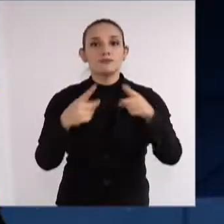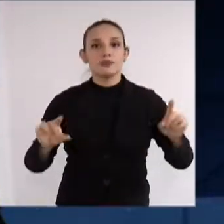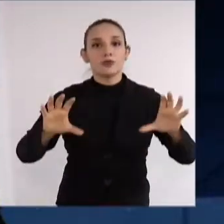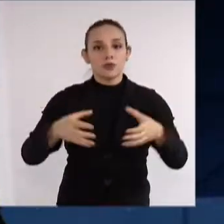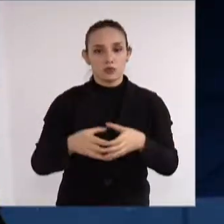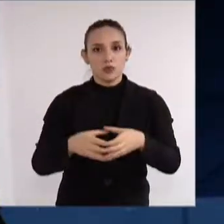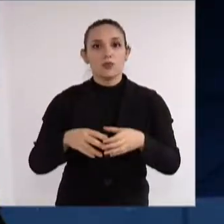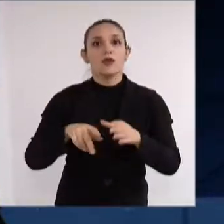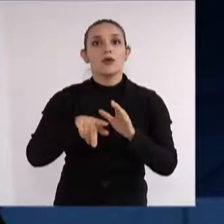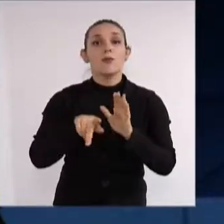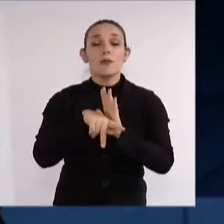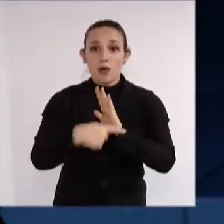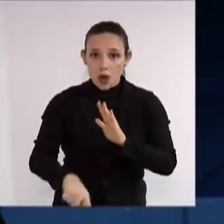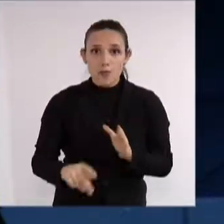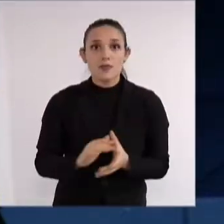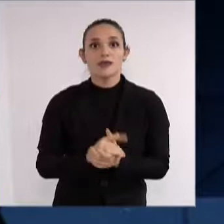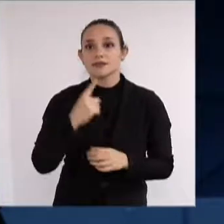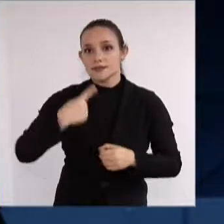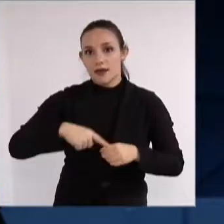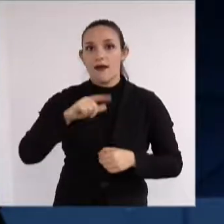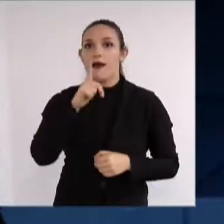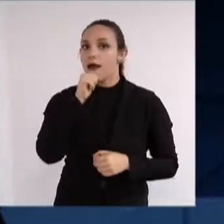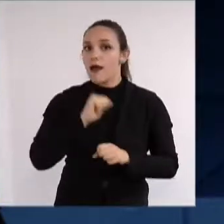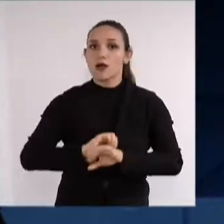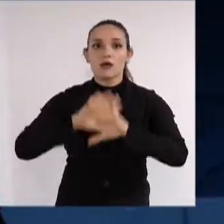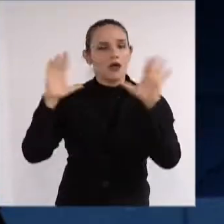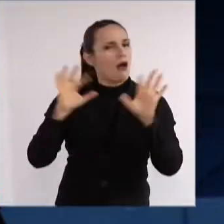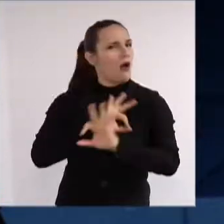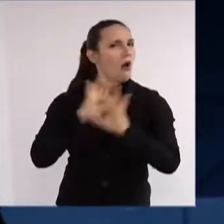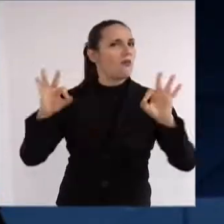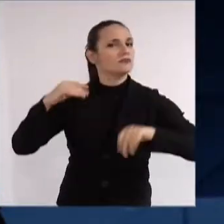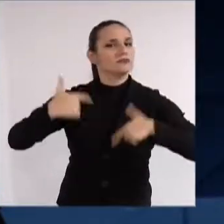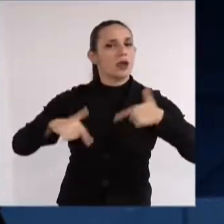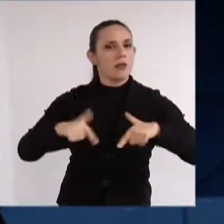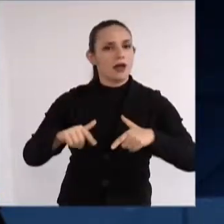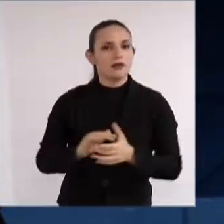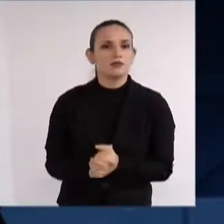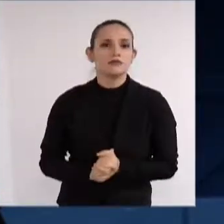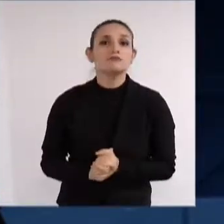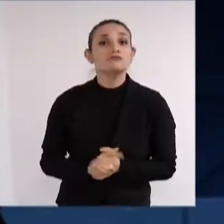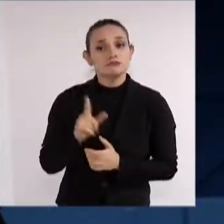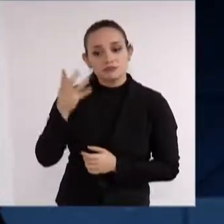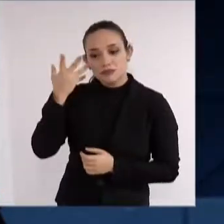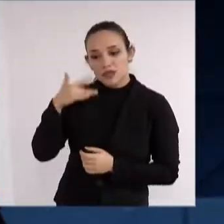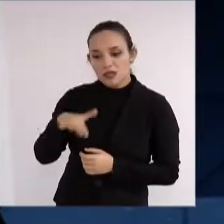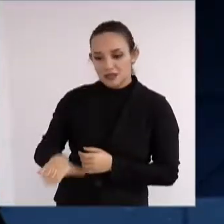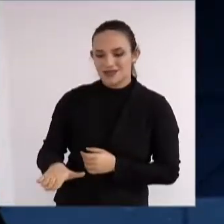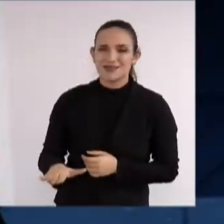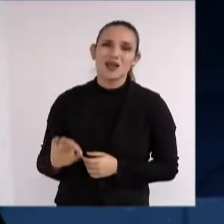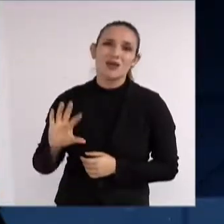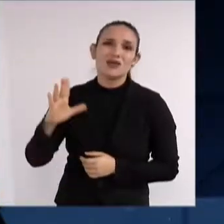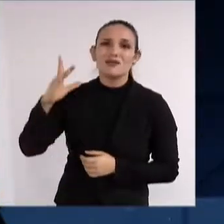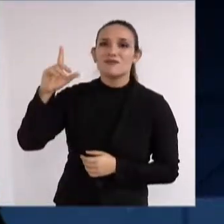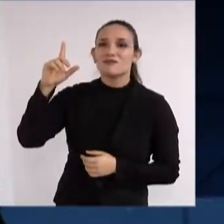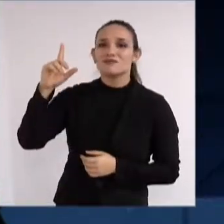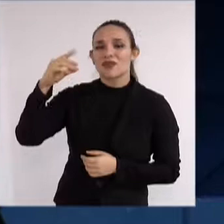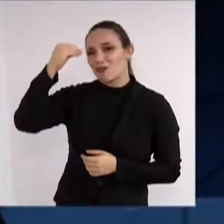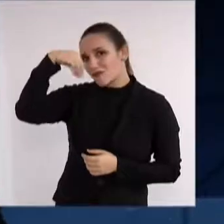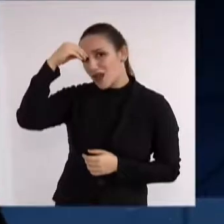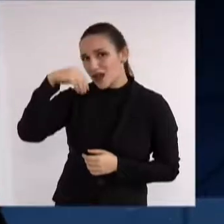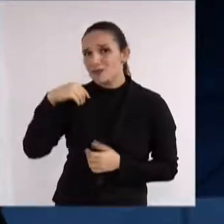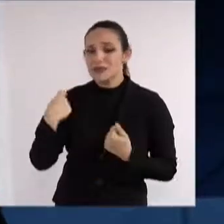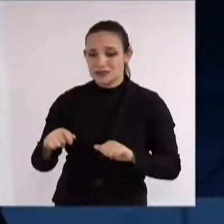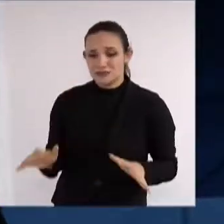Marcial Cristo Rei de Água Clara, pelo excelente trabalho que realiza com crianças em estado de vulnerabilidade